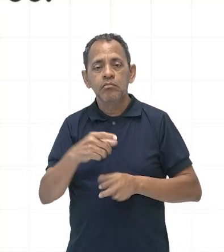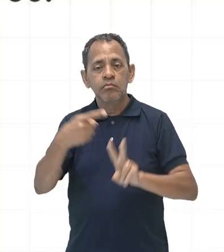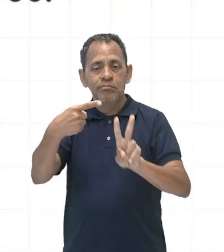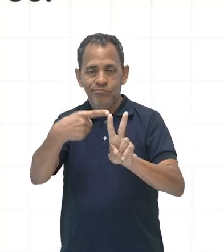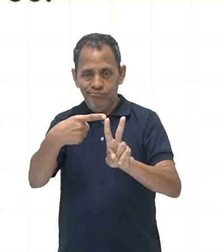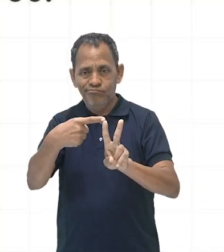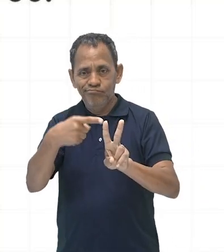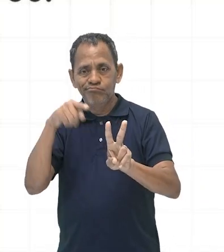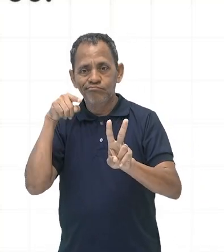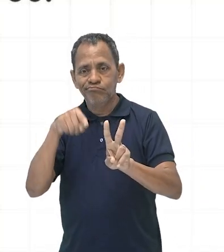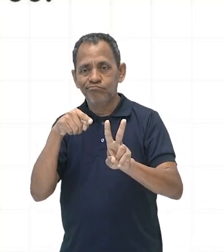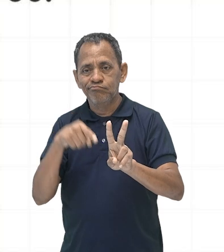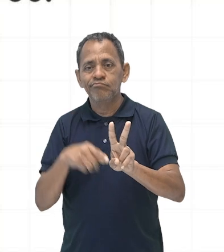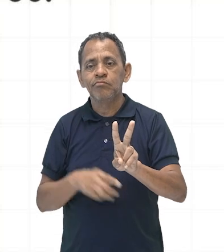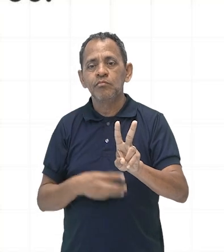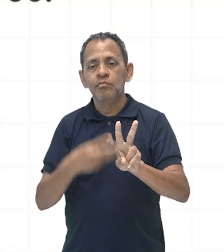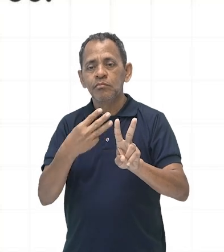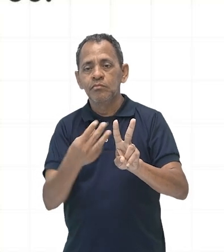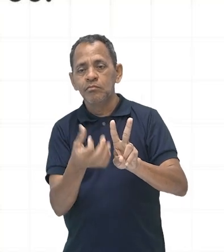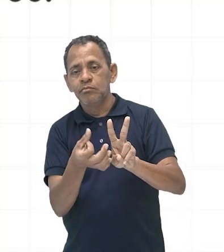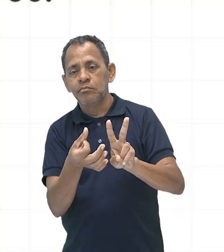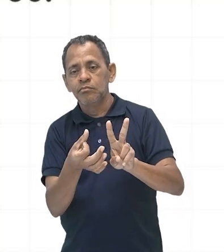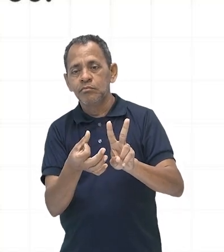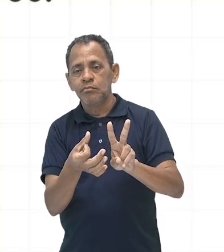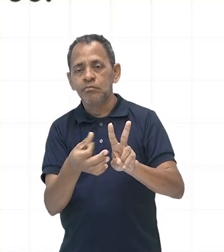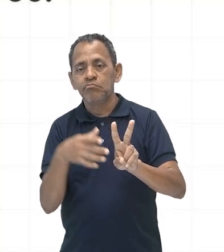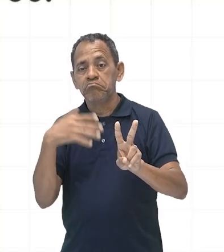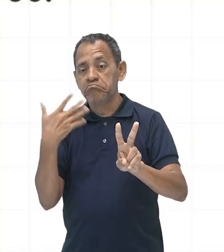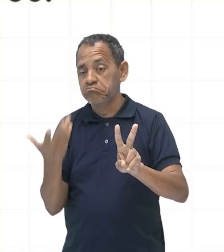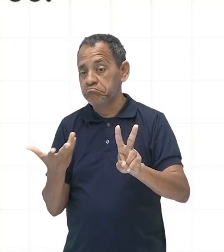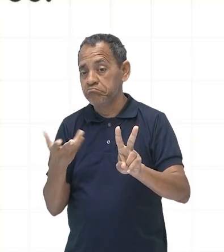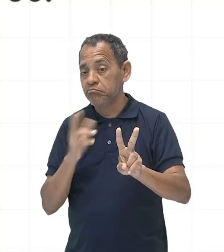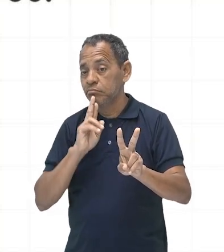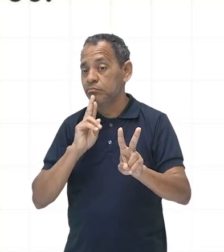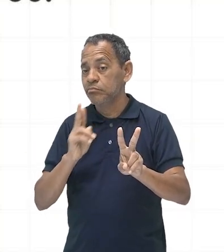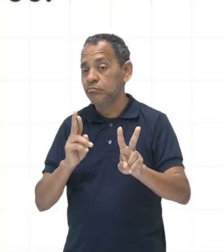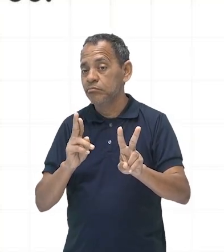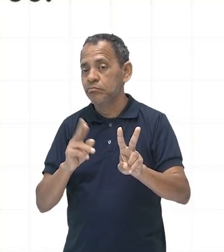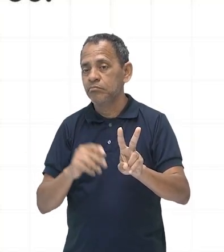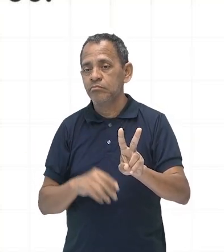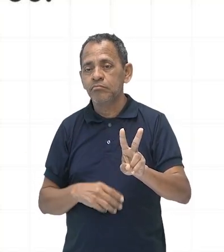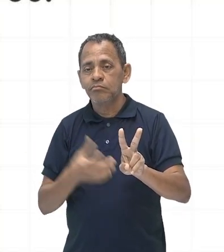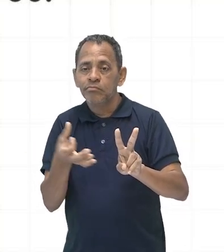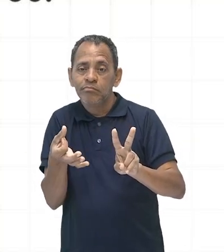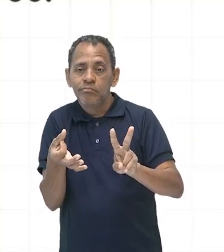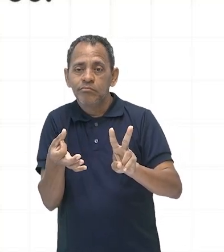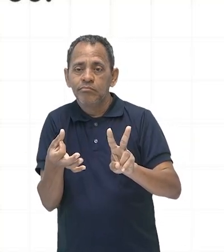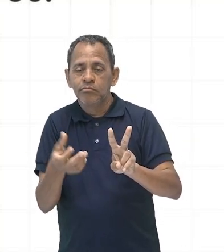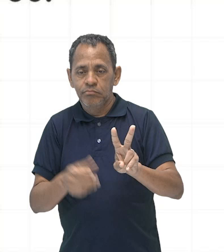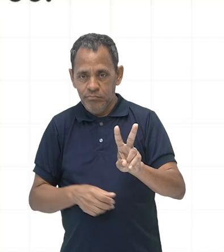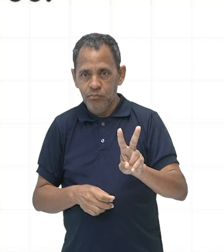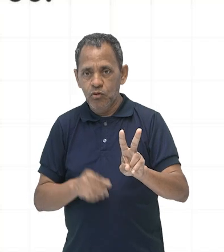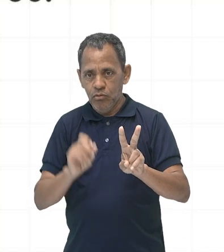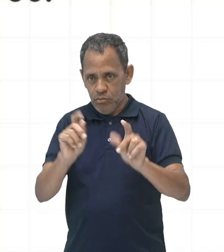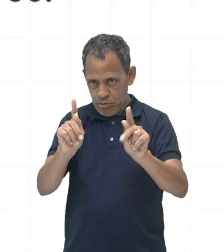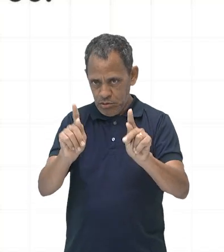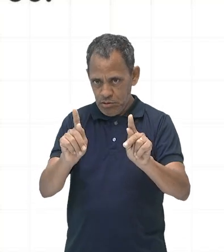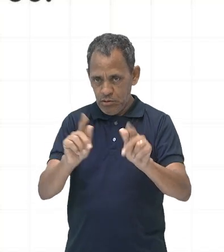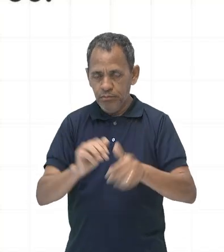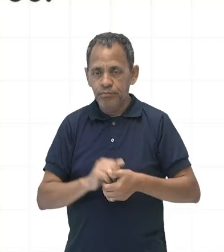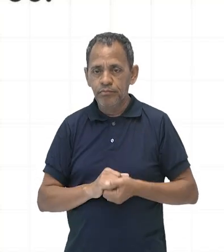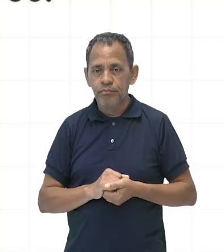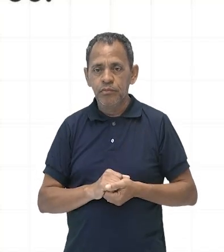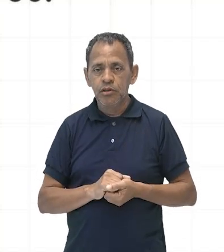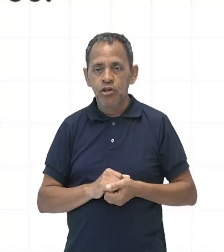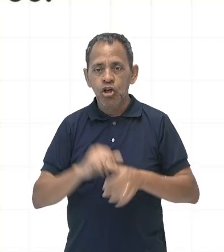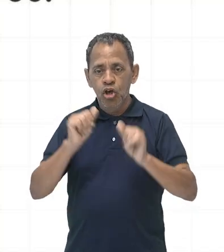desse número. Raiz quadrada de 36 é 6, certo? Então, eu